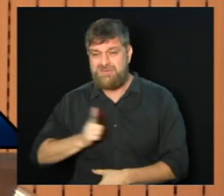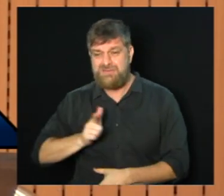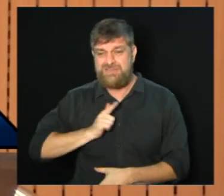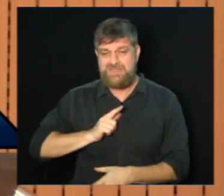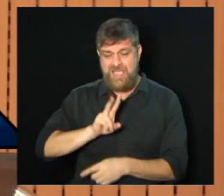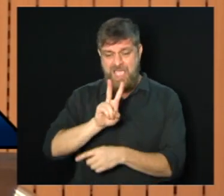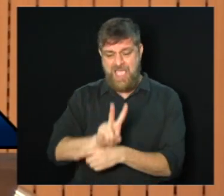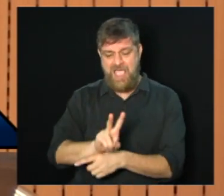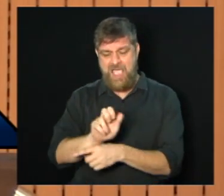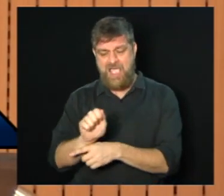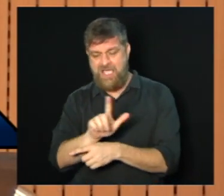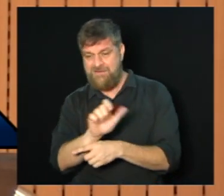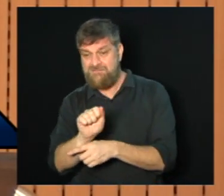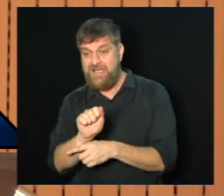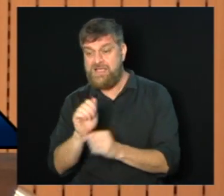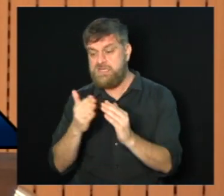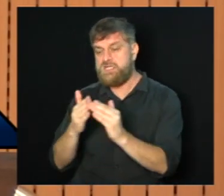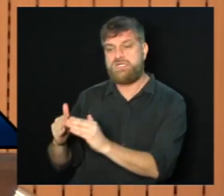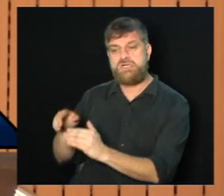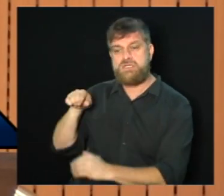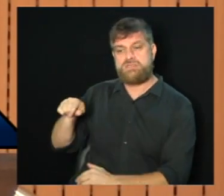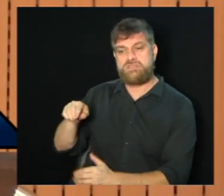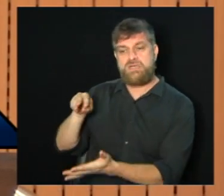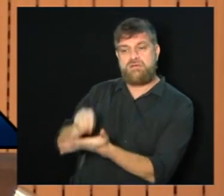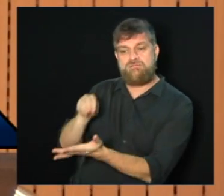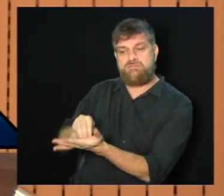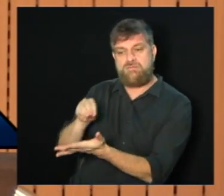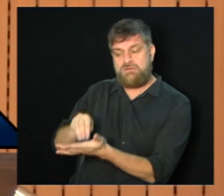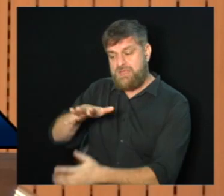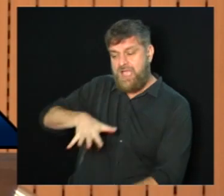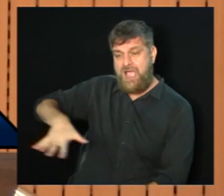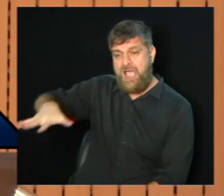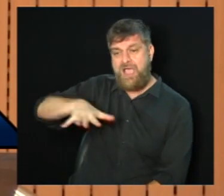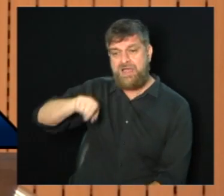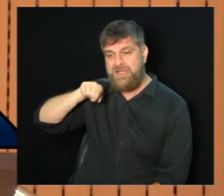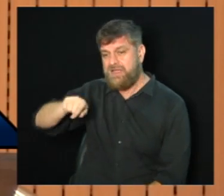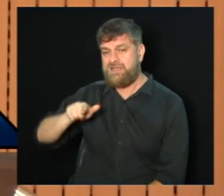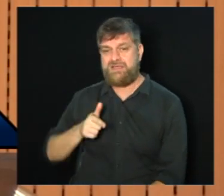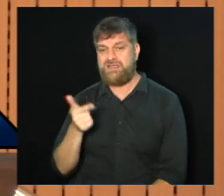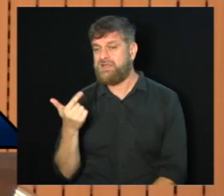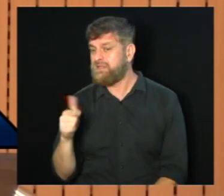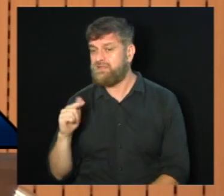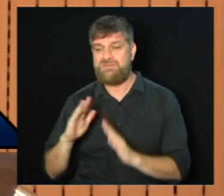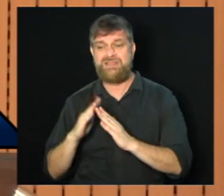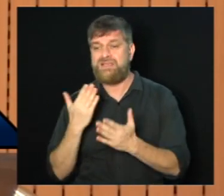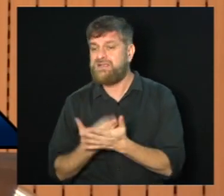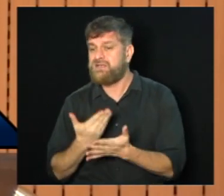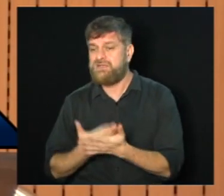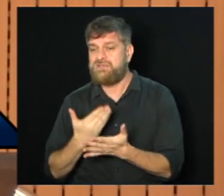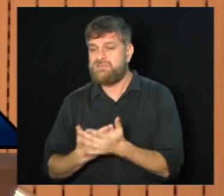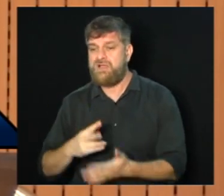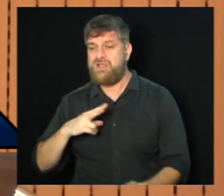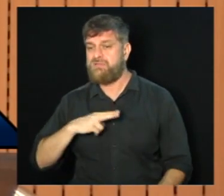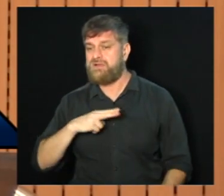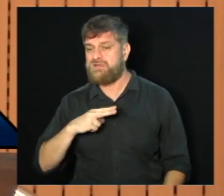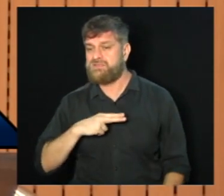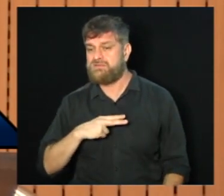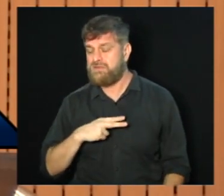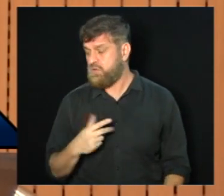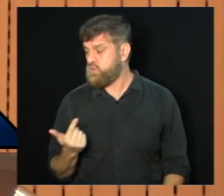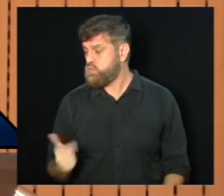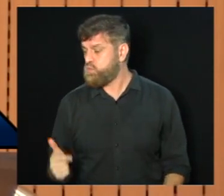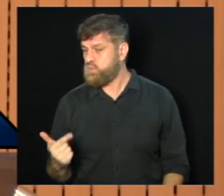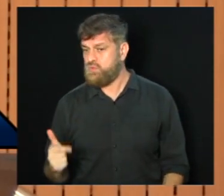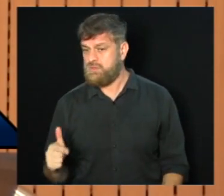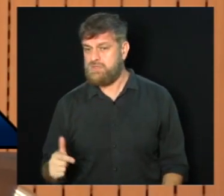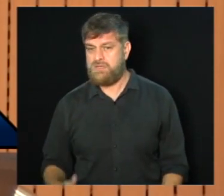vagas acontece nas áreas periféricas, áreas em que, por exemplo, você não tem escolas privadas disponíveis.